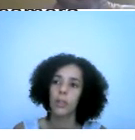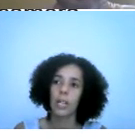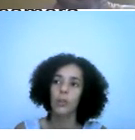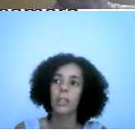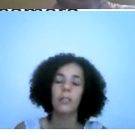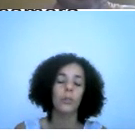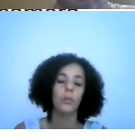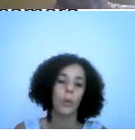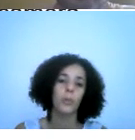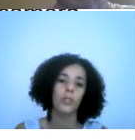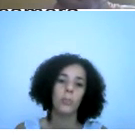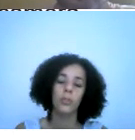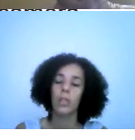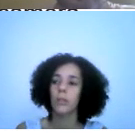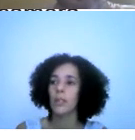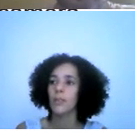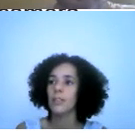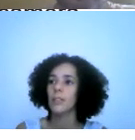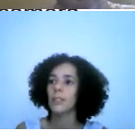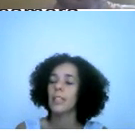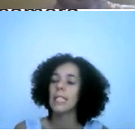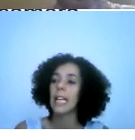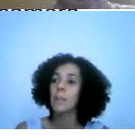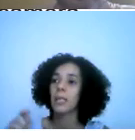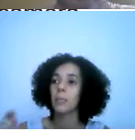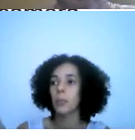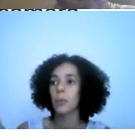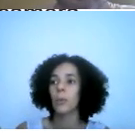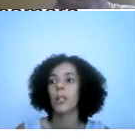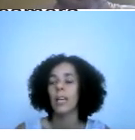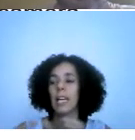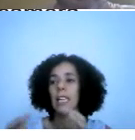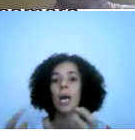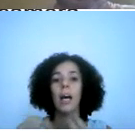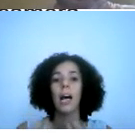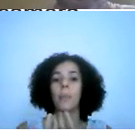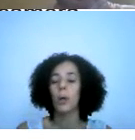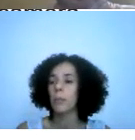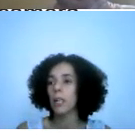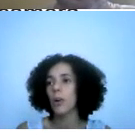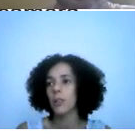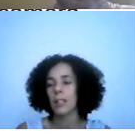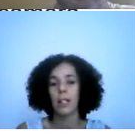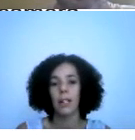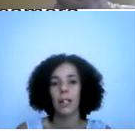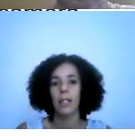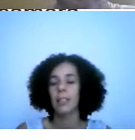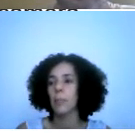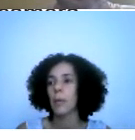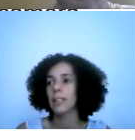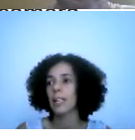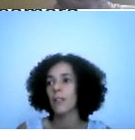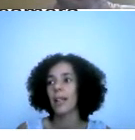Distrito Federal já têm seus próprios sistemas de unidade de conservação. E aí, em Pernambuco, ele já aborda melhor